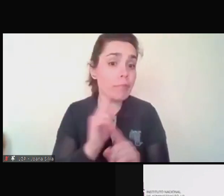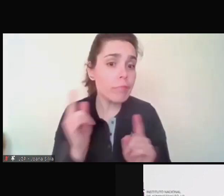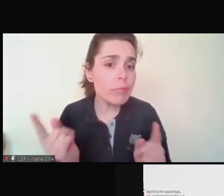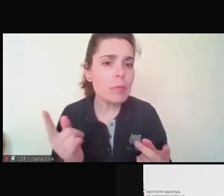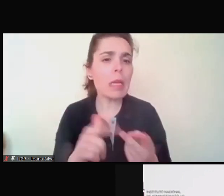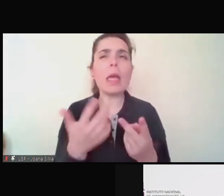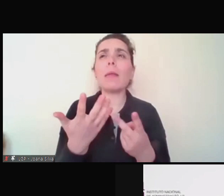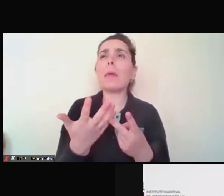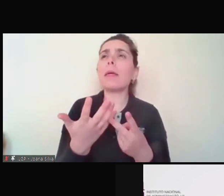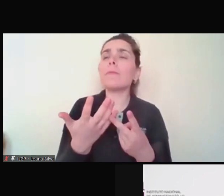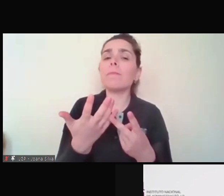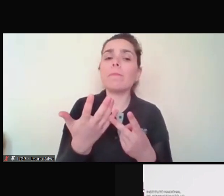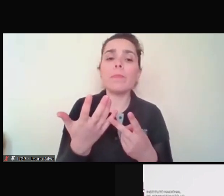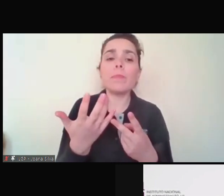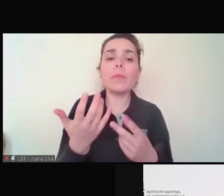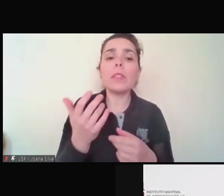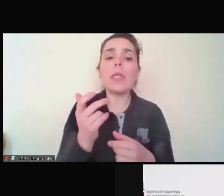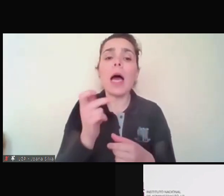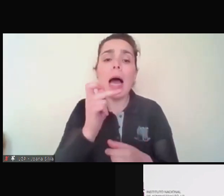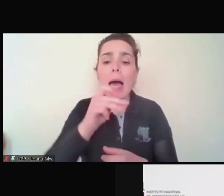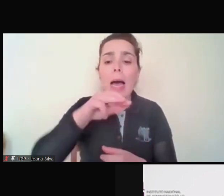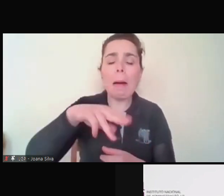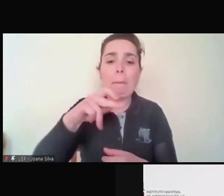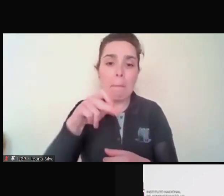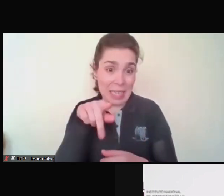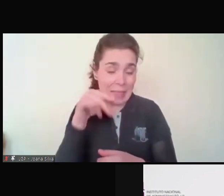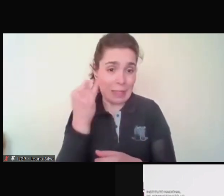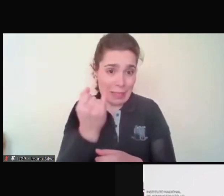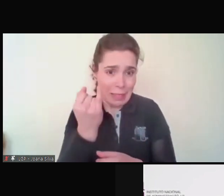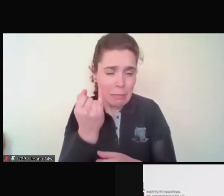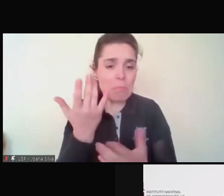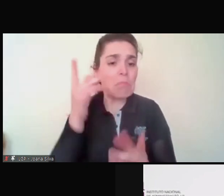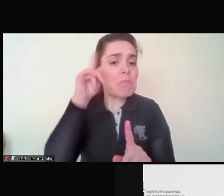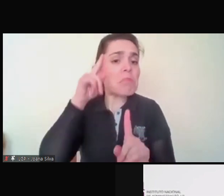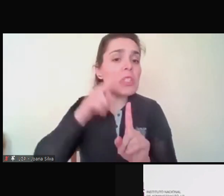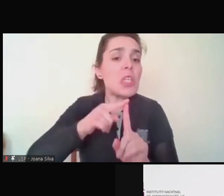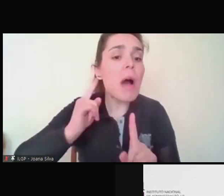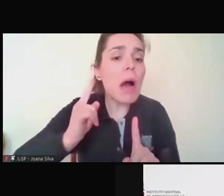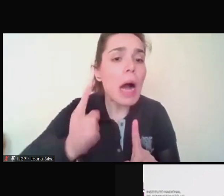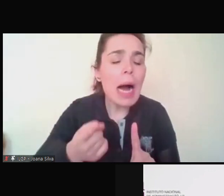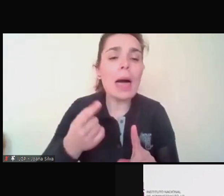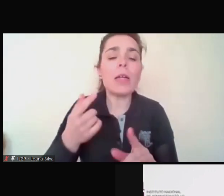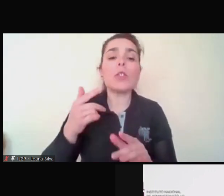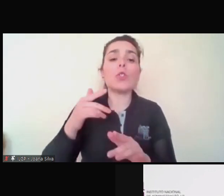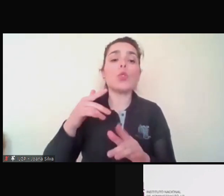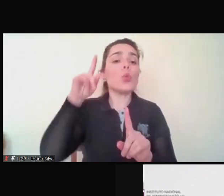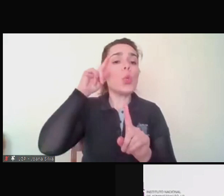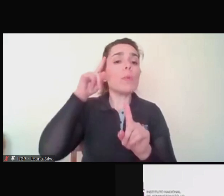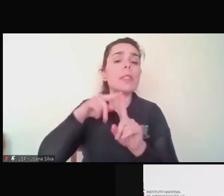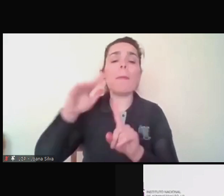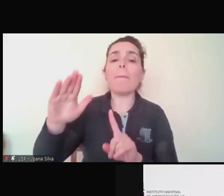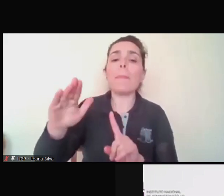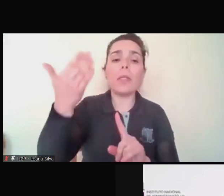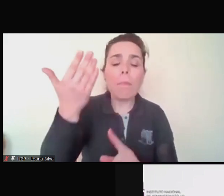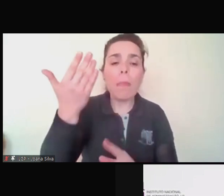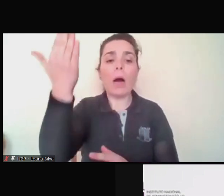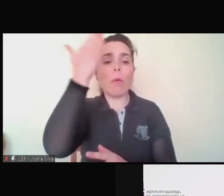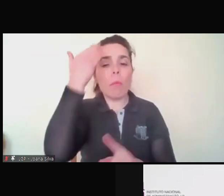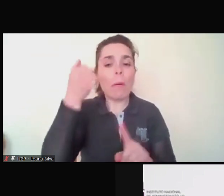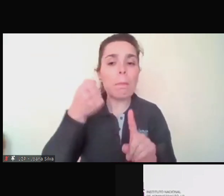destacando naturalmente o papel da AMA e sublinhando os principais desafios de conhecimento e competências com